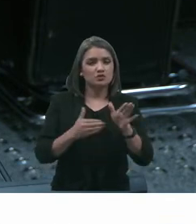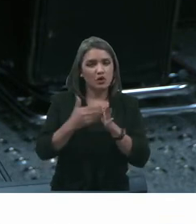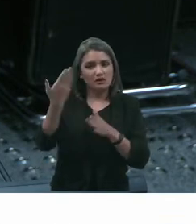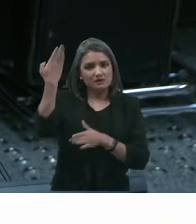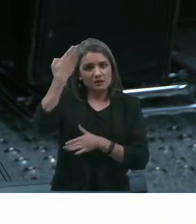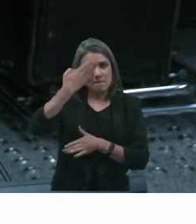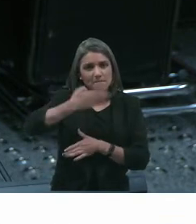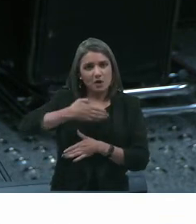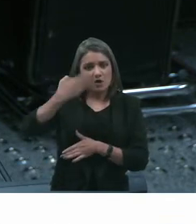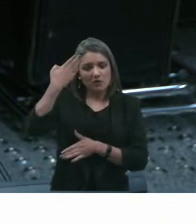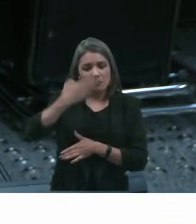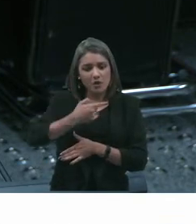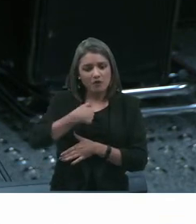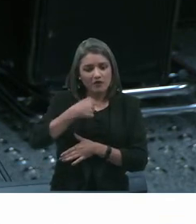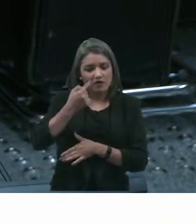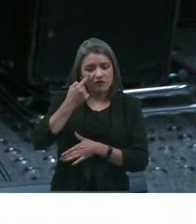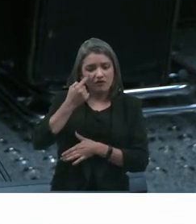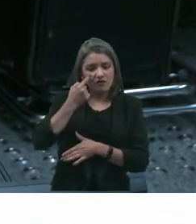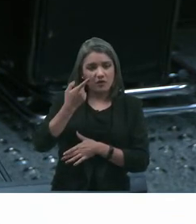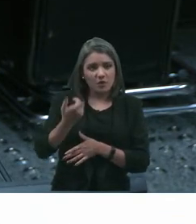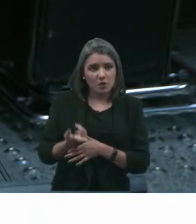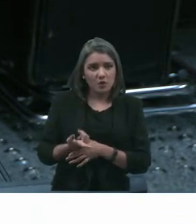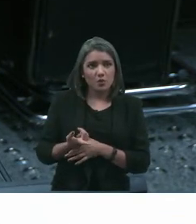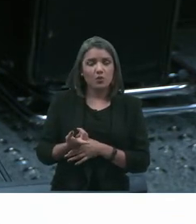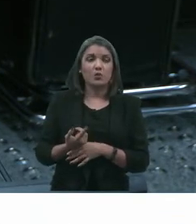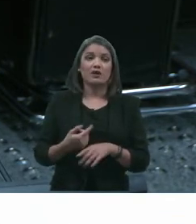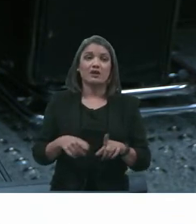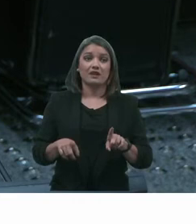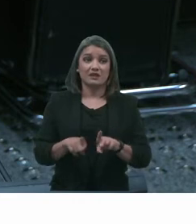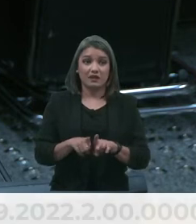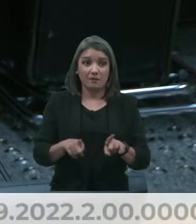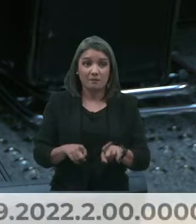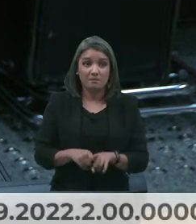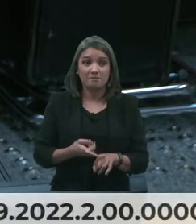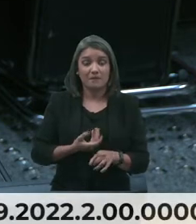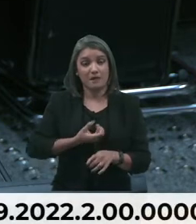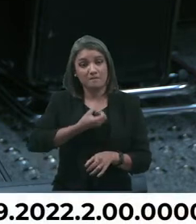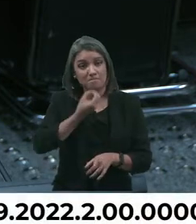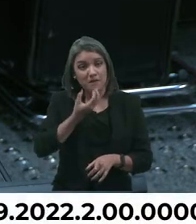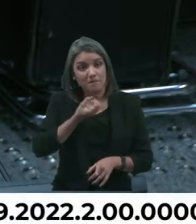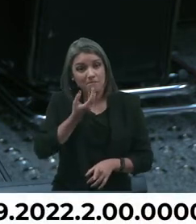aqui produzido. E, levando em conta o depoimento